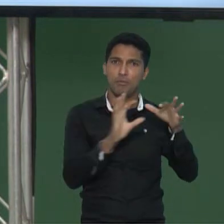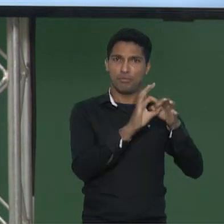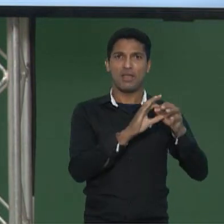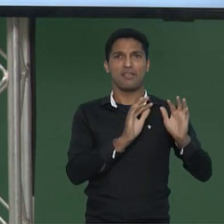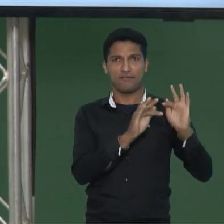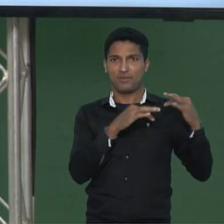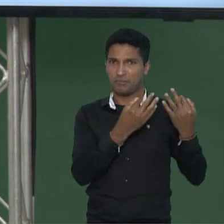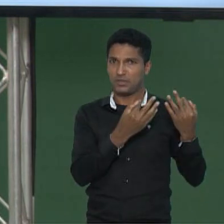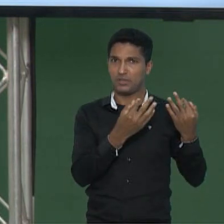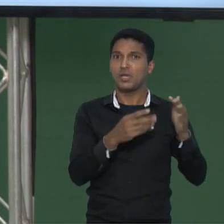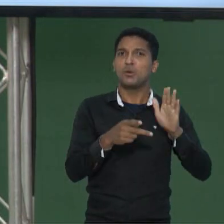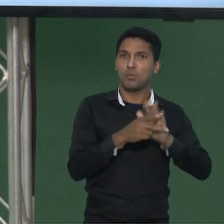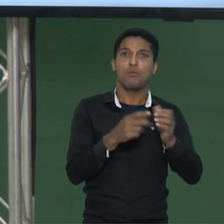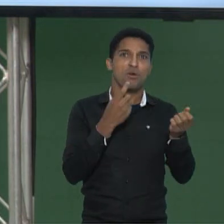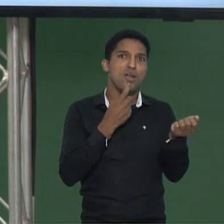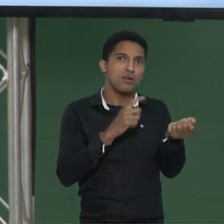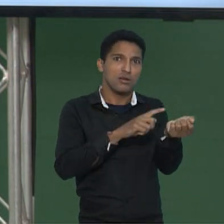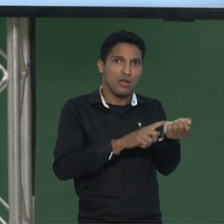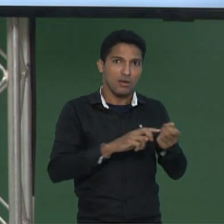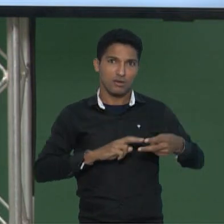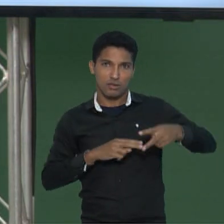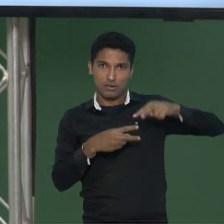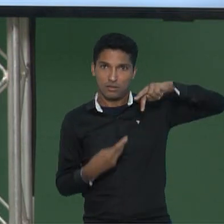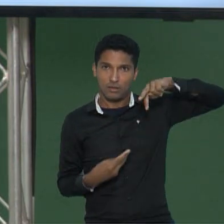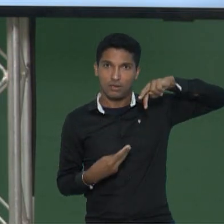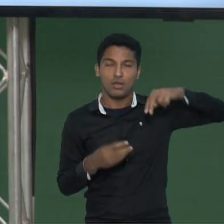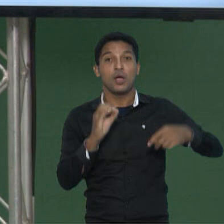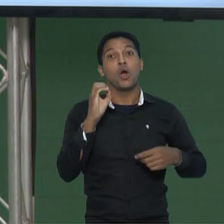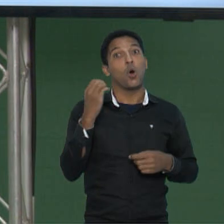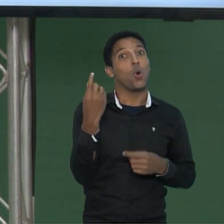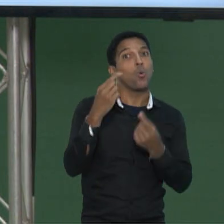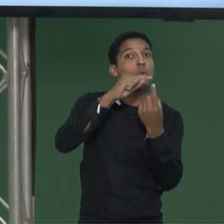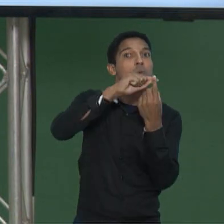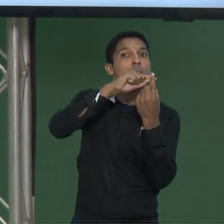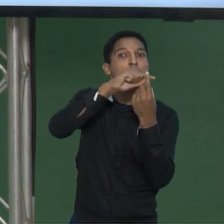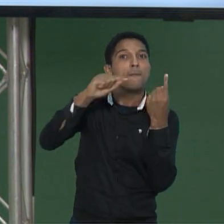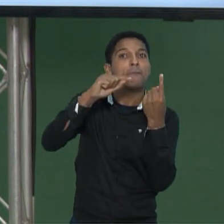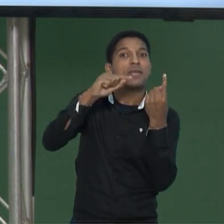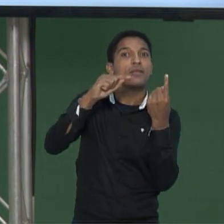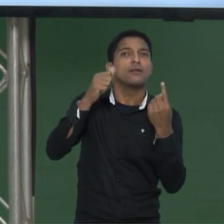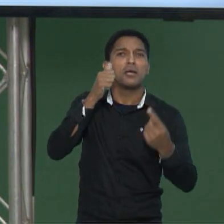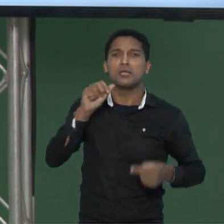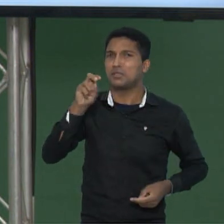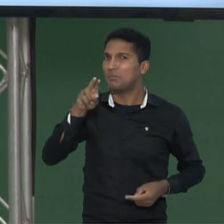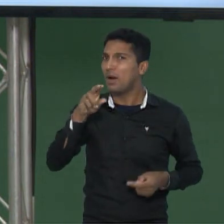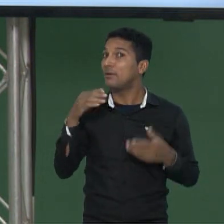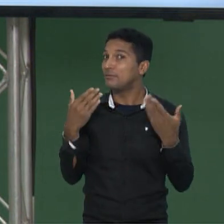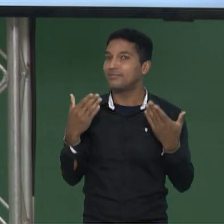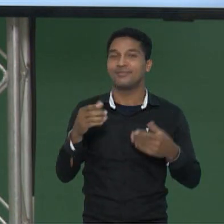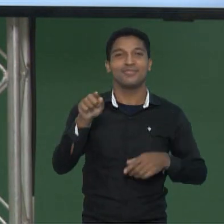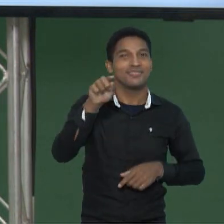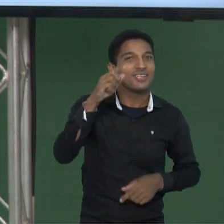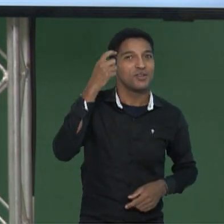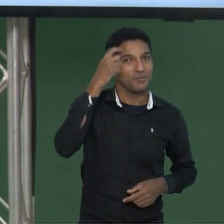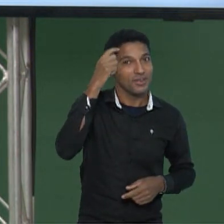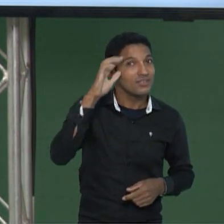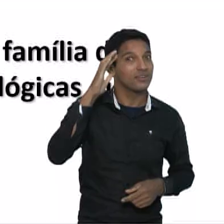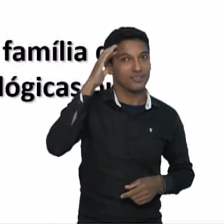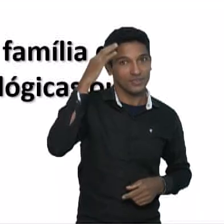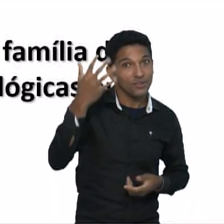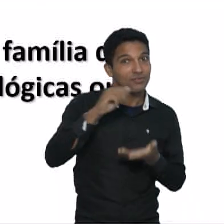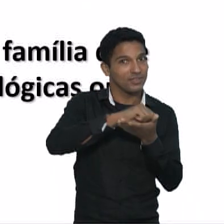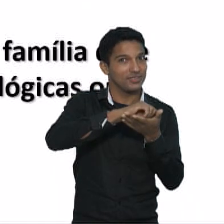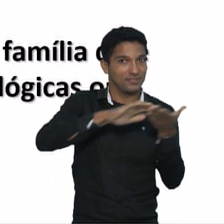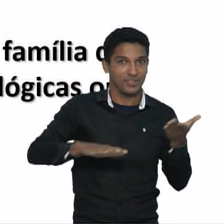ou adotivas, ou meia-irmãs? E aí, pensa e resolva esse exercício.